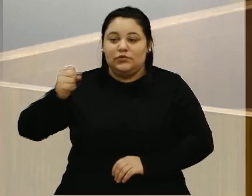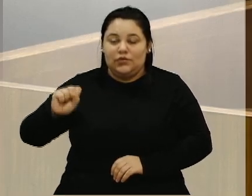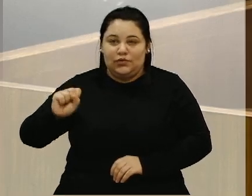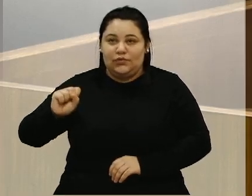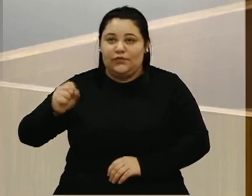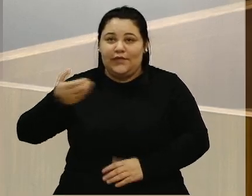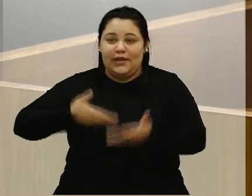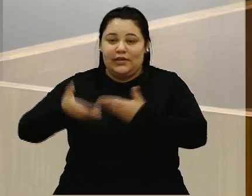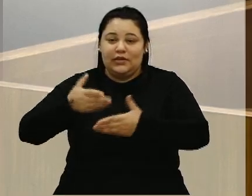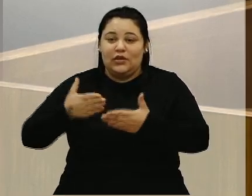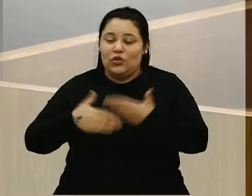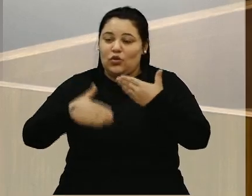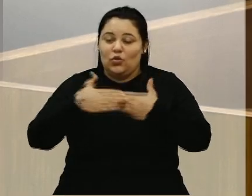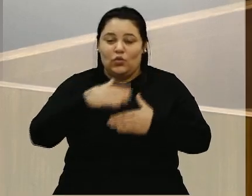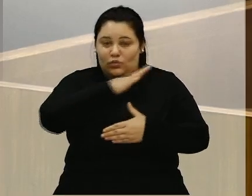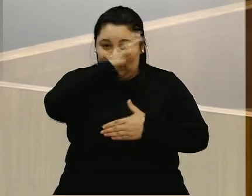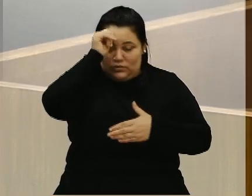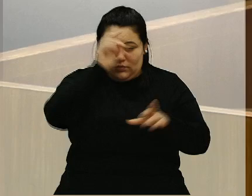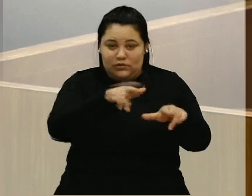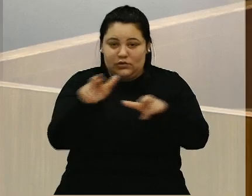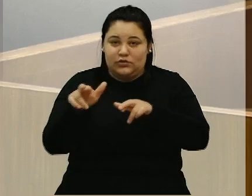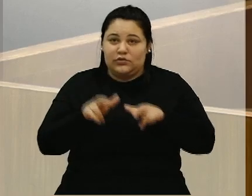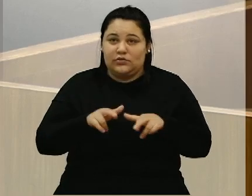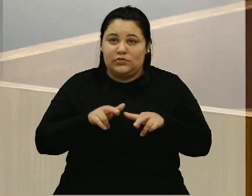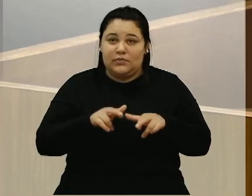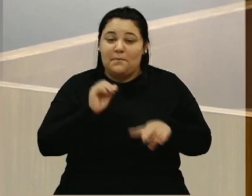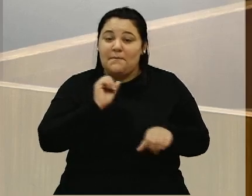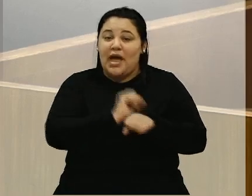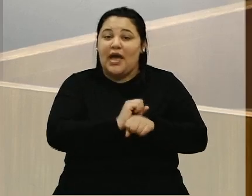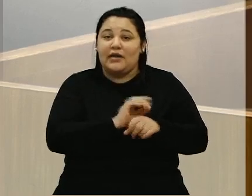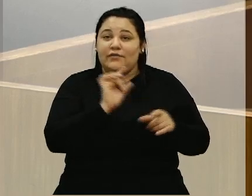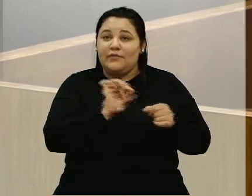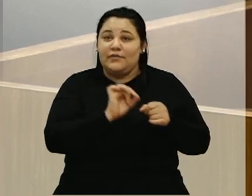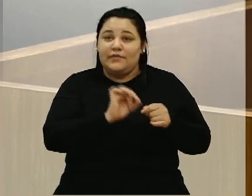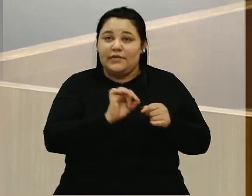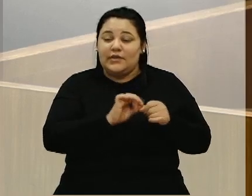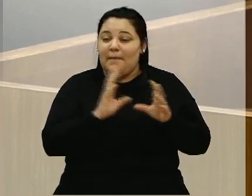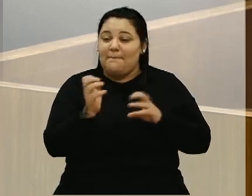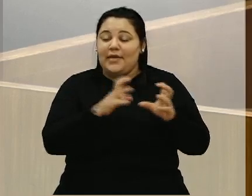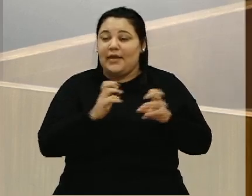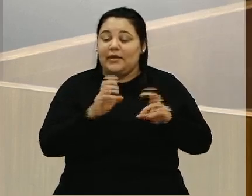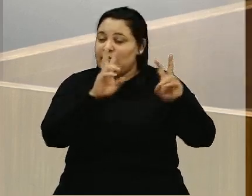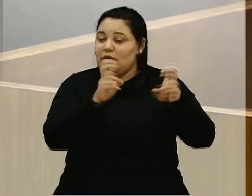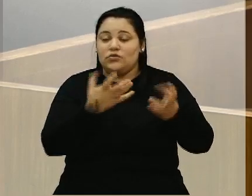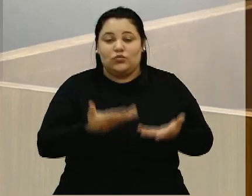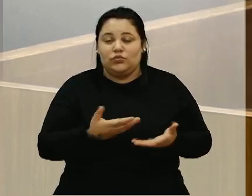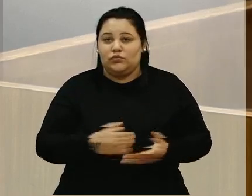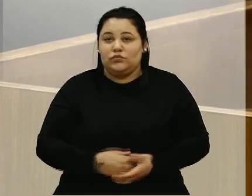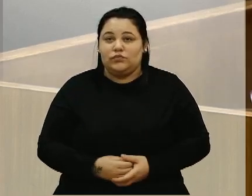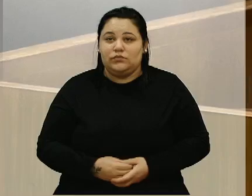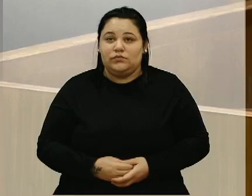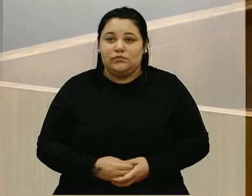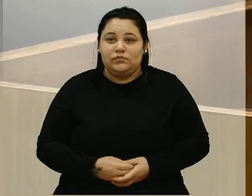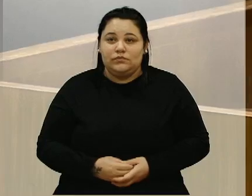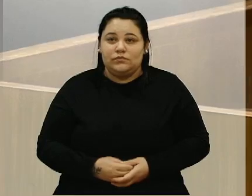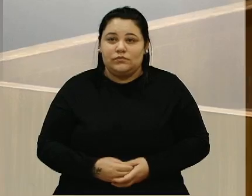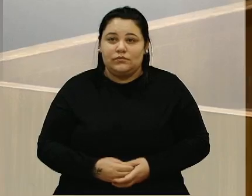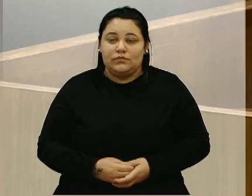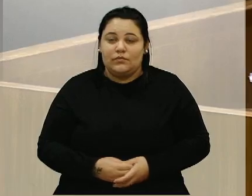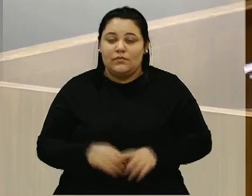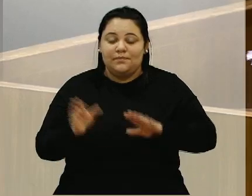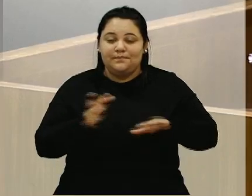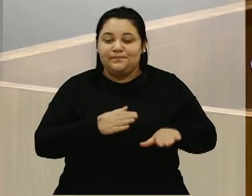os municípios da região. E eu peço, parem de fazer cabo de guerra em cima desse assunto aqui. Mas, vereador Lucas,